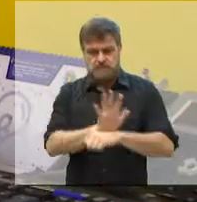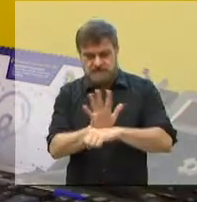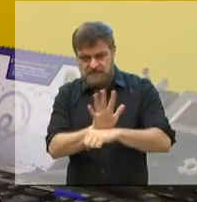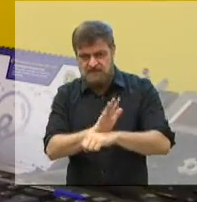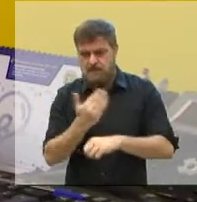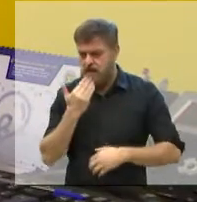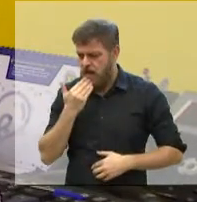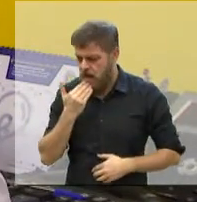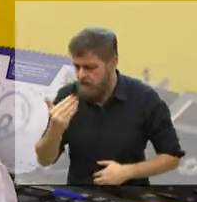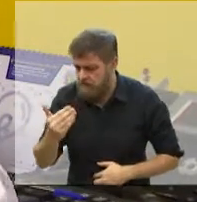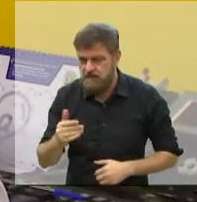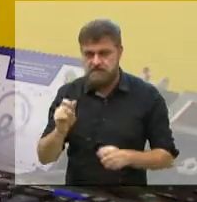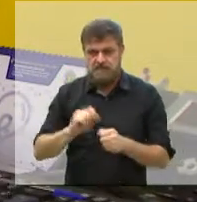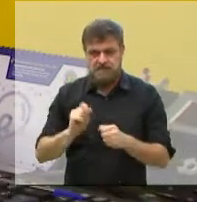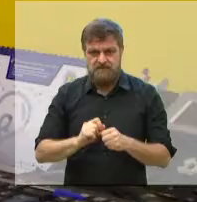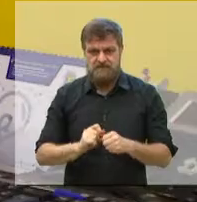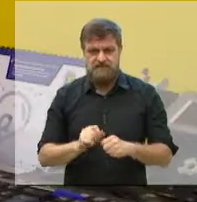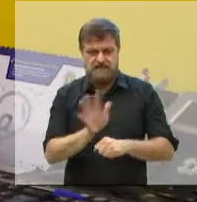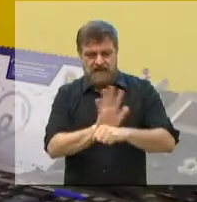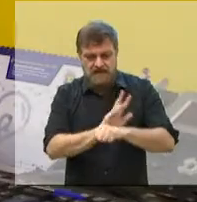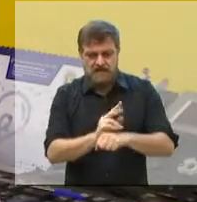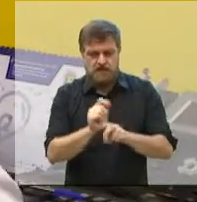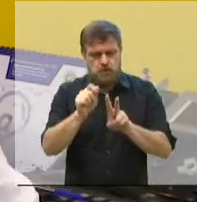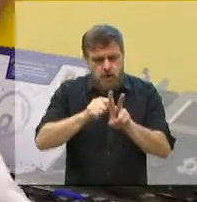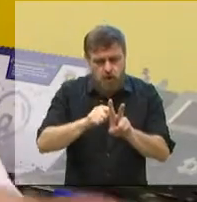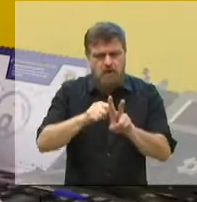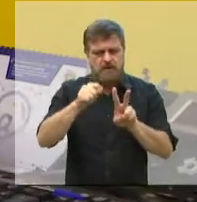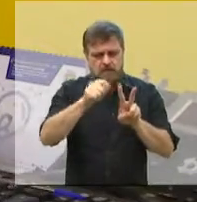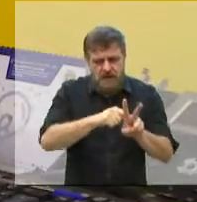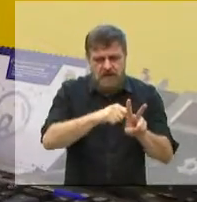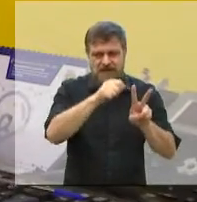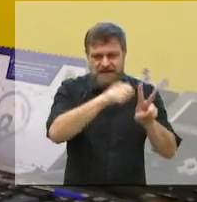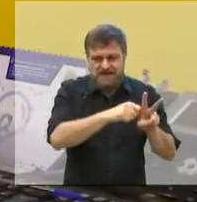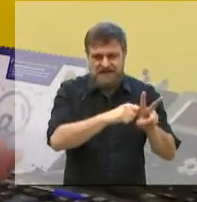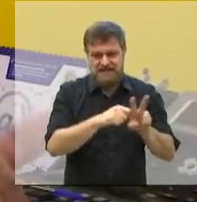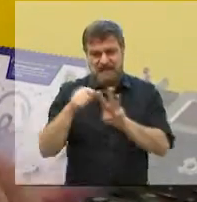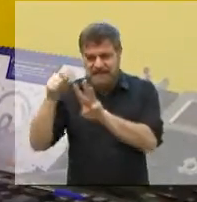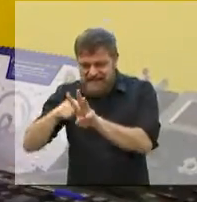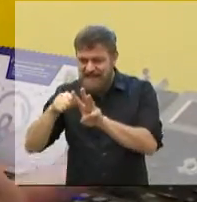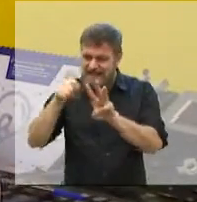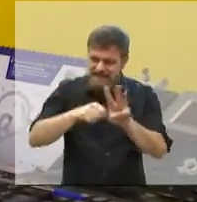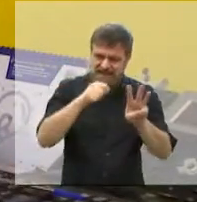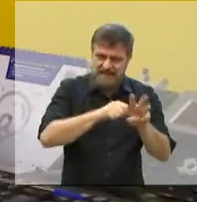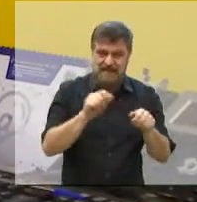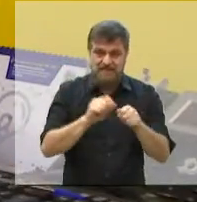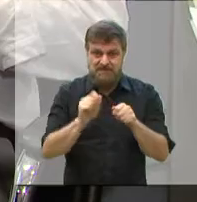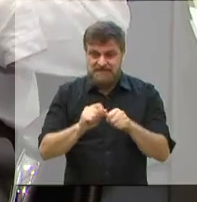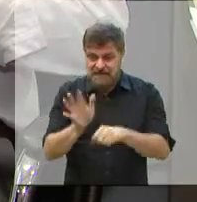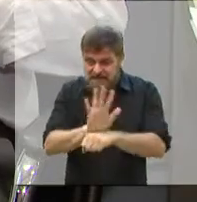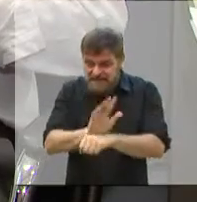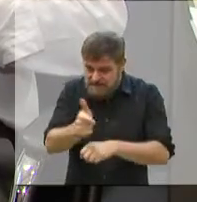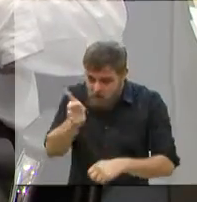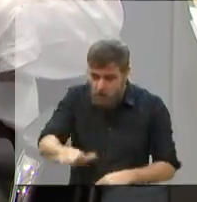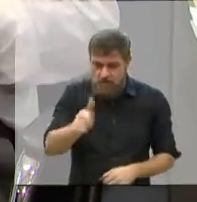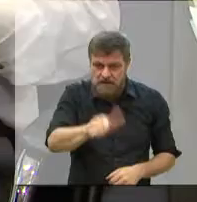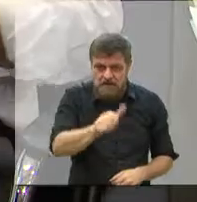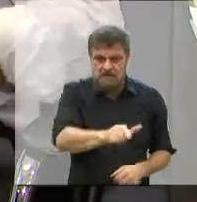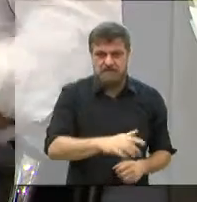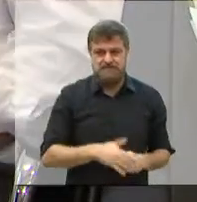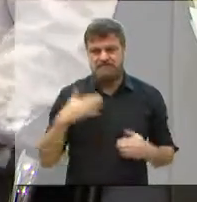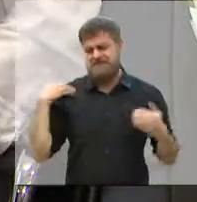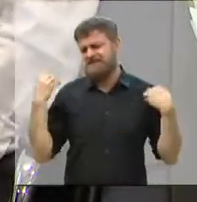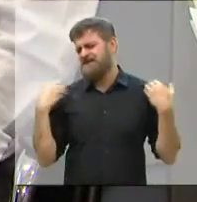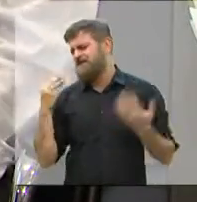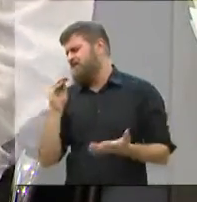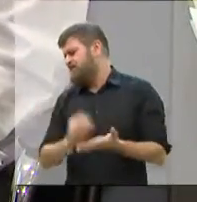sempre peço, gente, vamos fazer sessão de 2 em 2 meses, de mês em mês, cada 3 meses, vamos tentar reduzir cada vez mais. Falta lazer